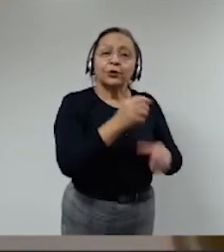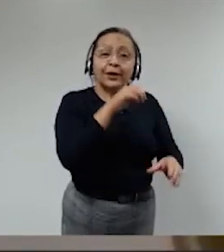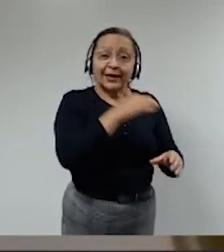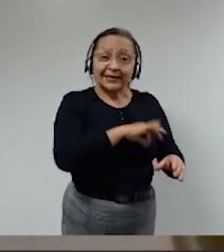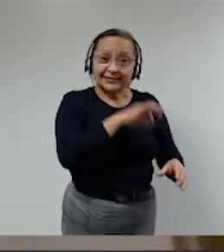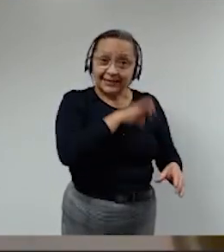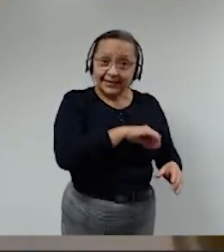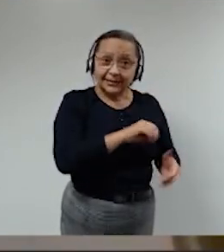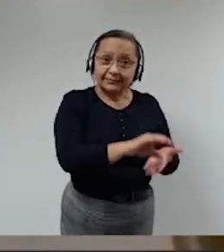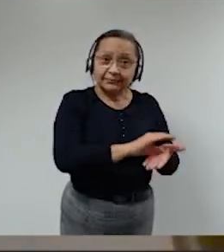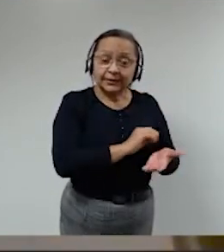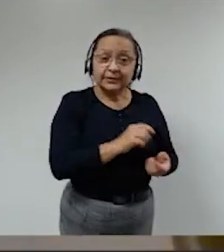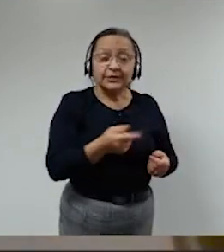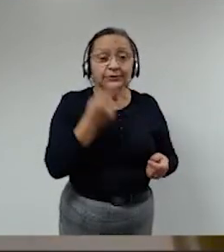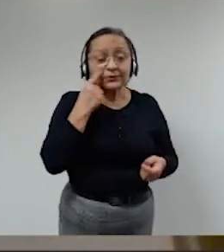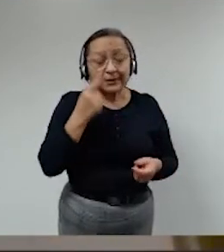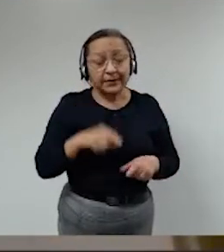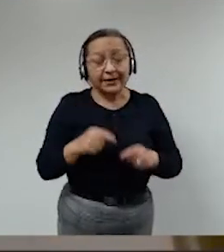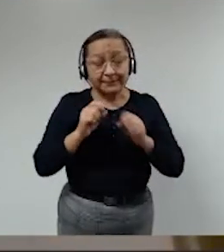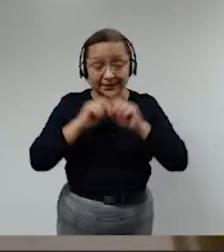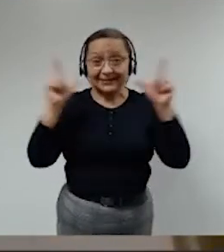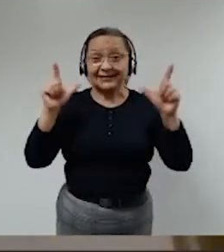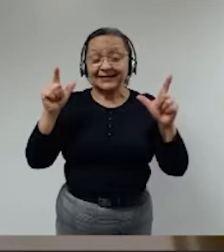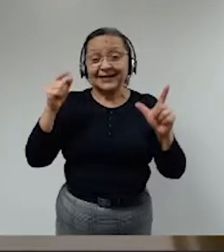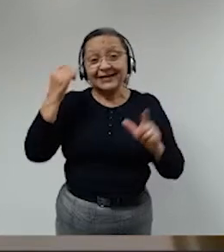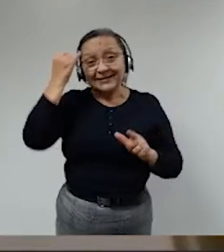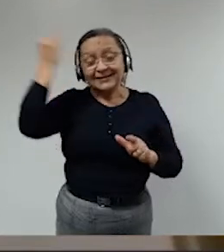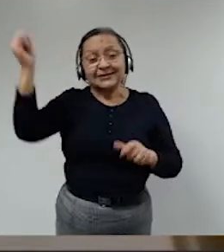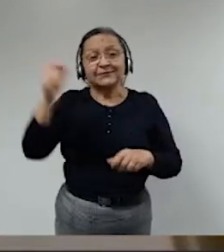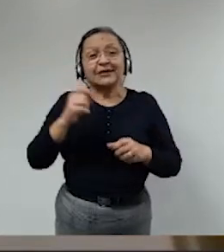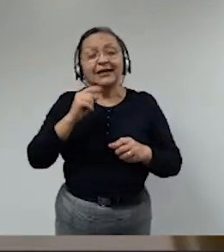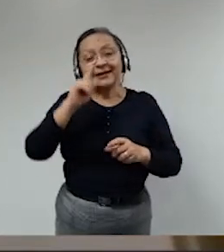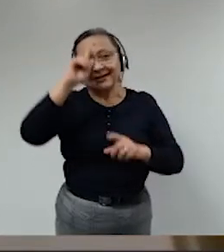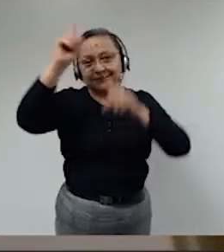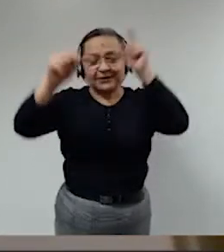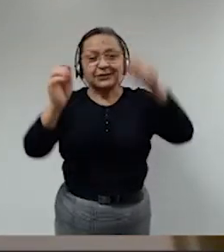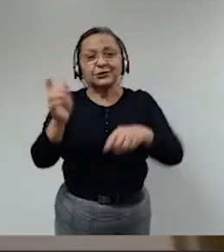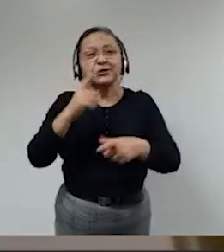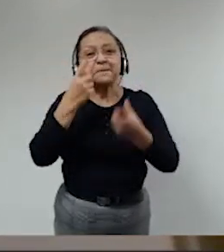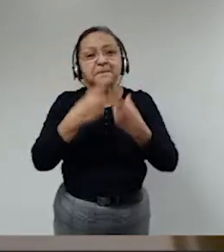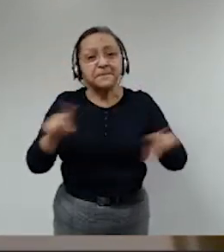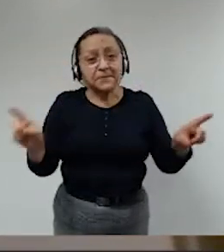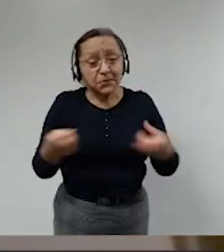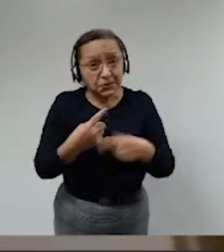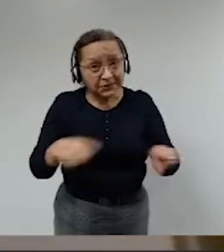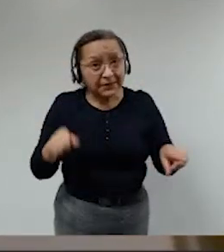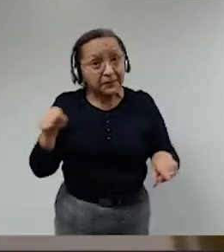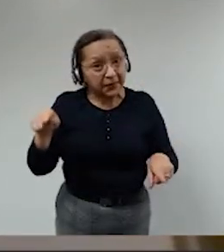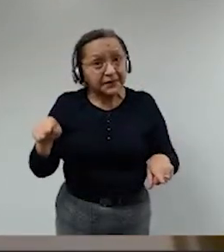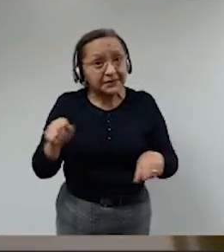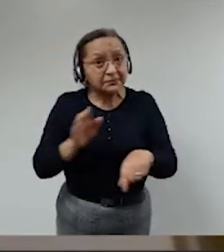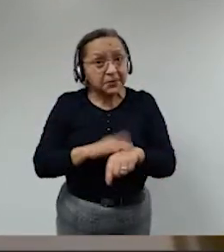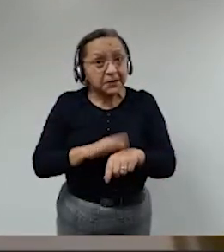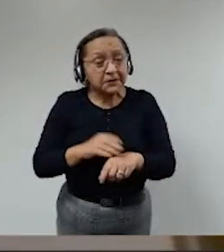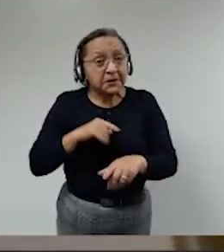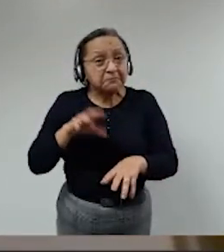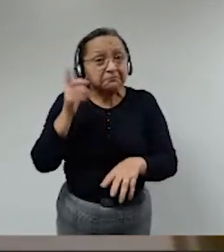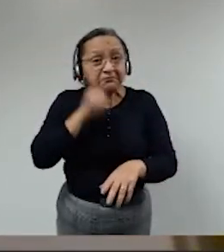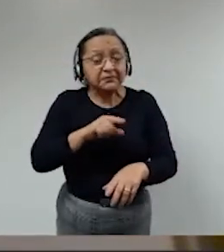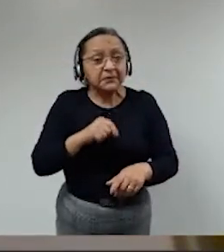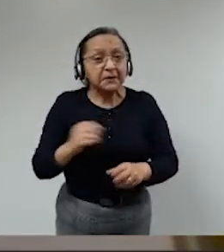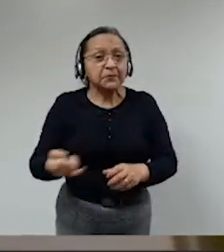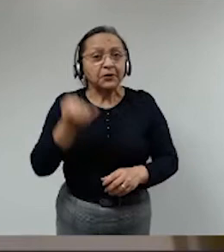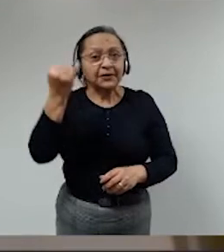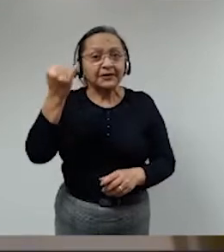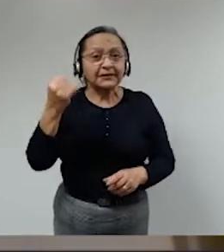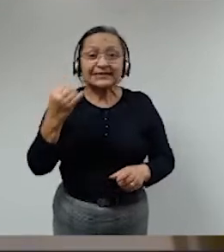criativa, basta olhar a música, porque o licenciamento de música para filmes, por exemplo, adquiriu uma importância grande. Se você não tem produção,